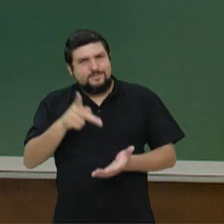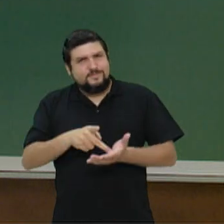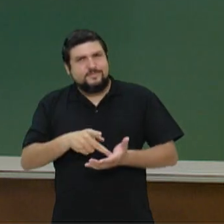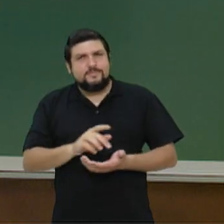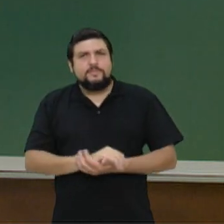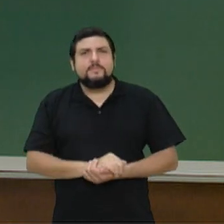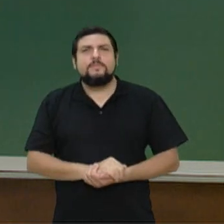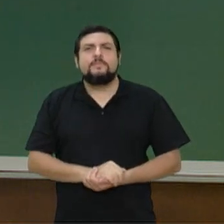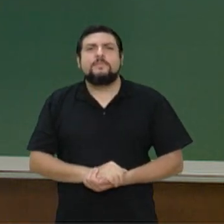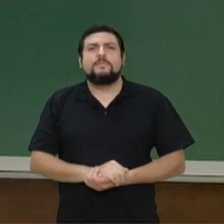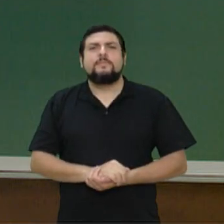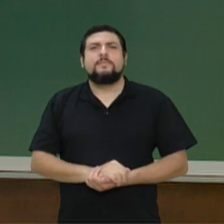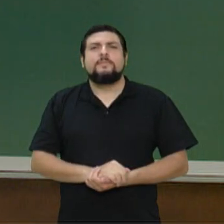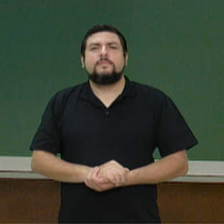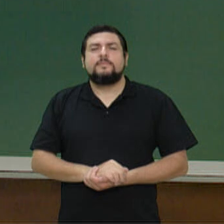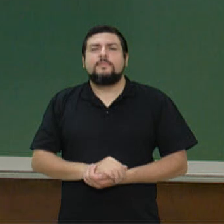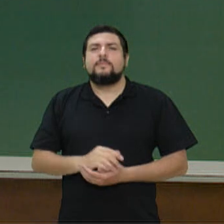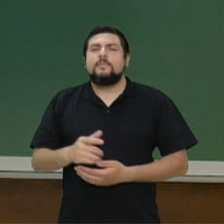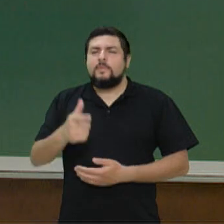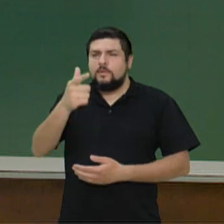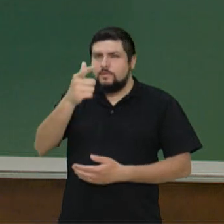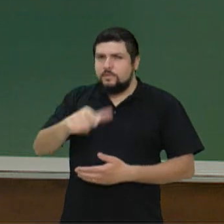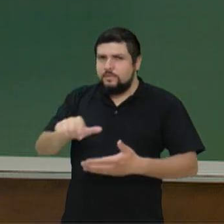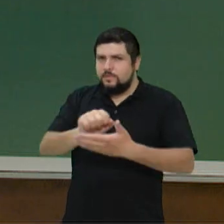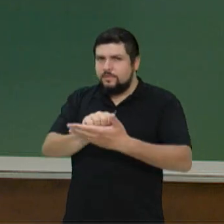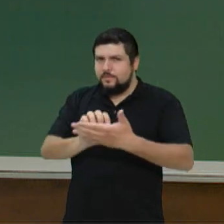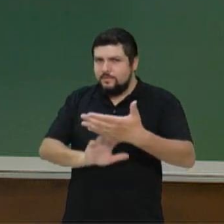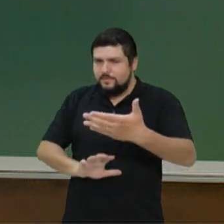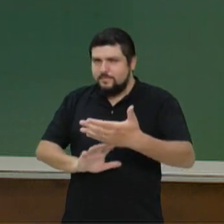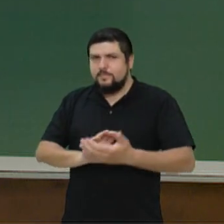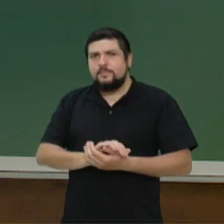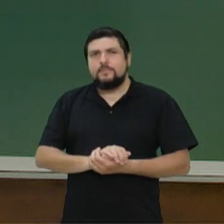mesmo? Vamos para mais uma atividade.